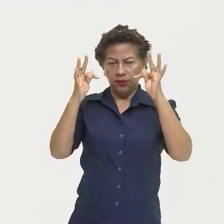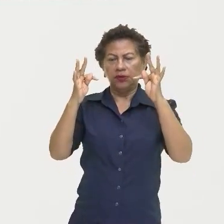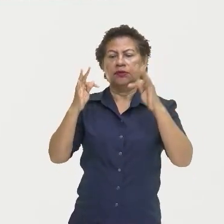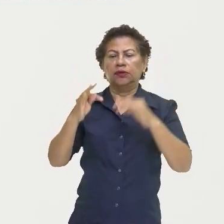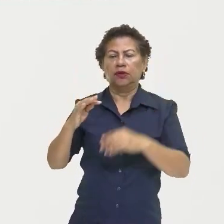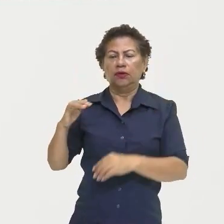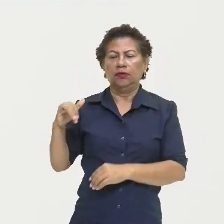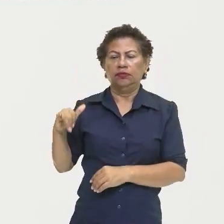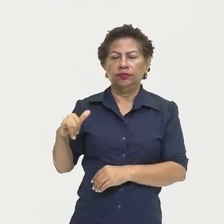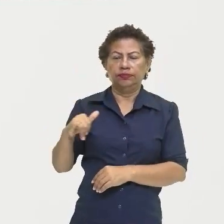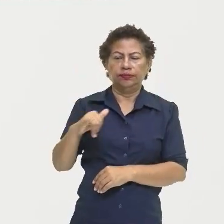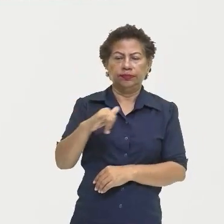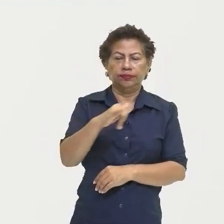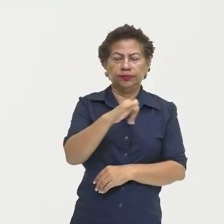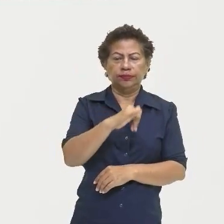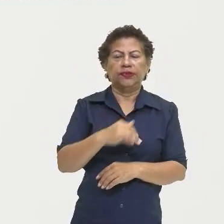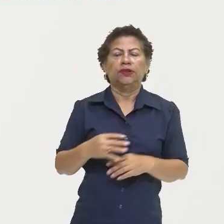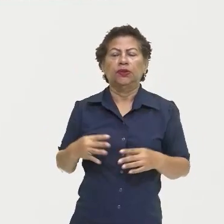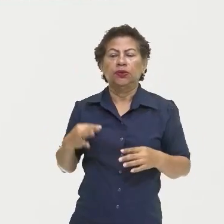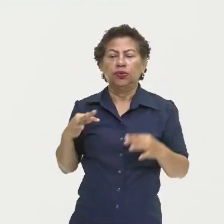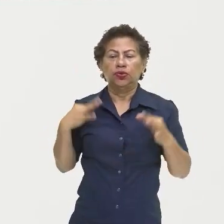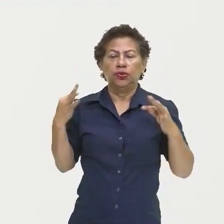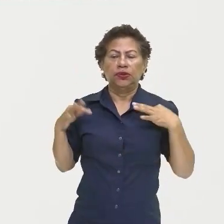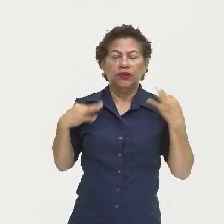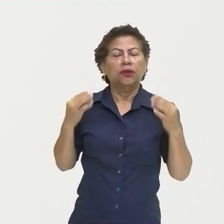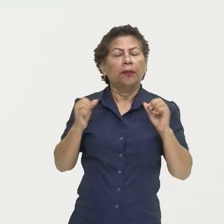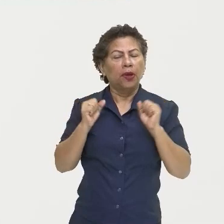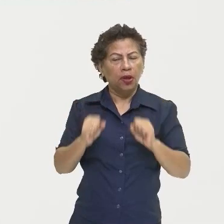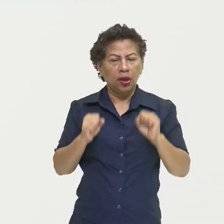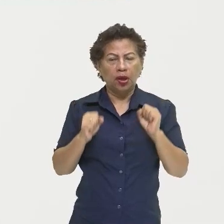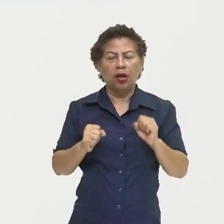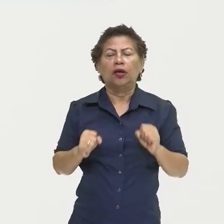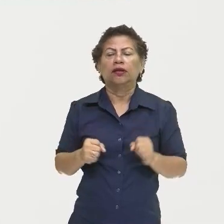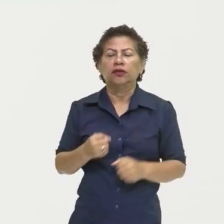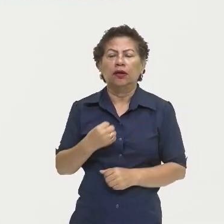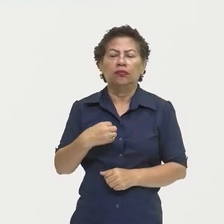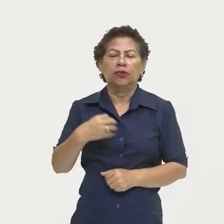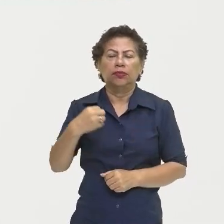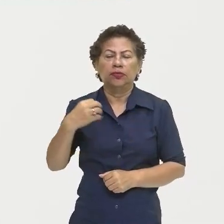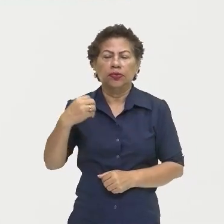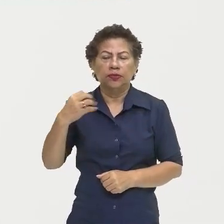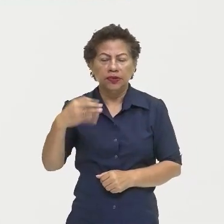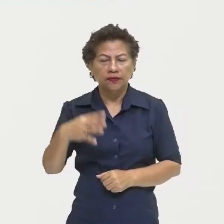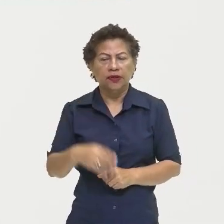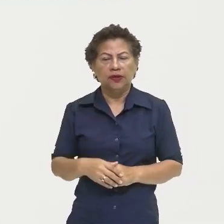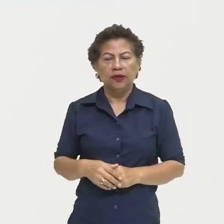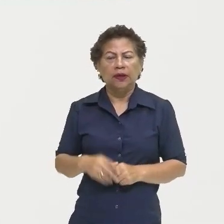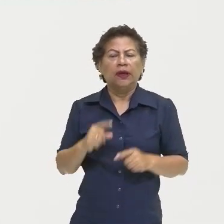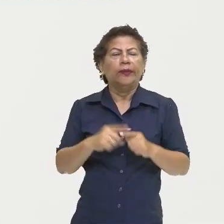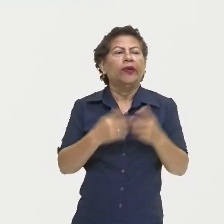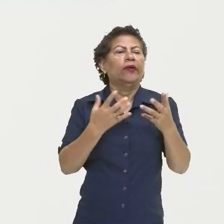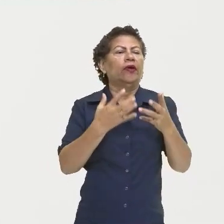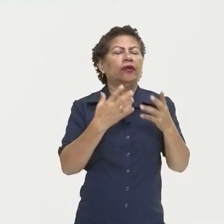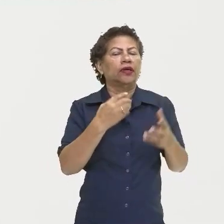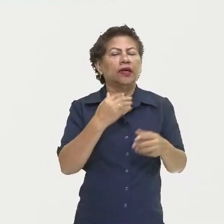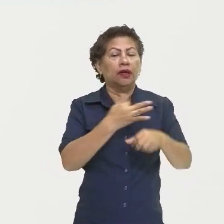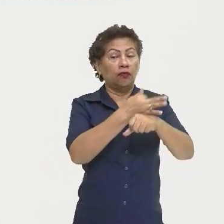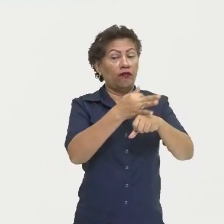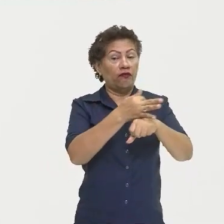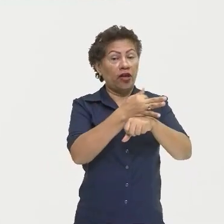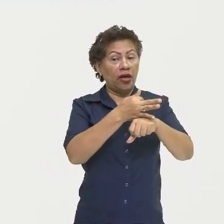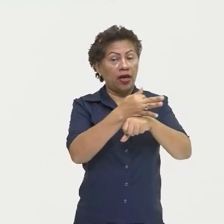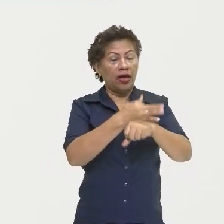né? Os turistas, eles podem viajar por diversos motivos, né? A gente tem o lazer, né? Eu quero passar